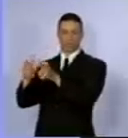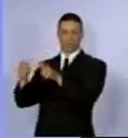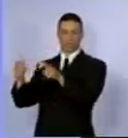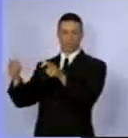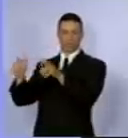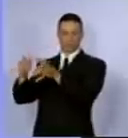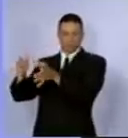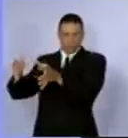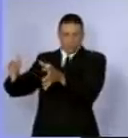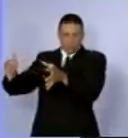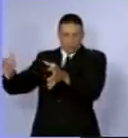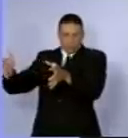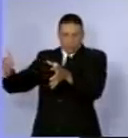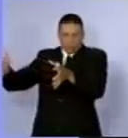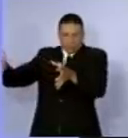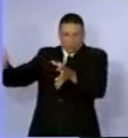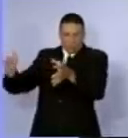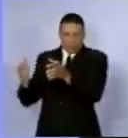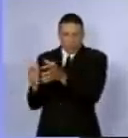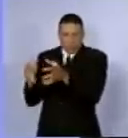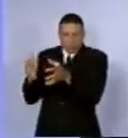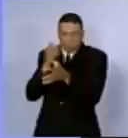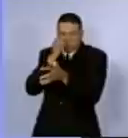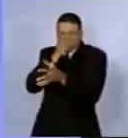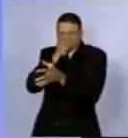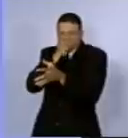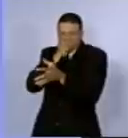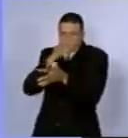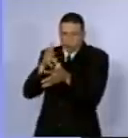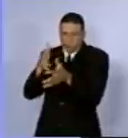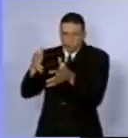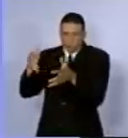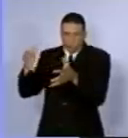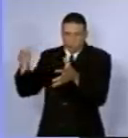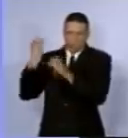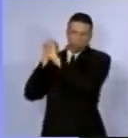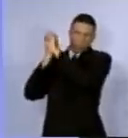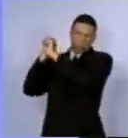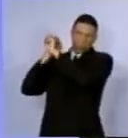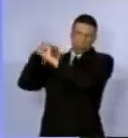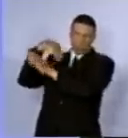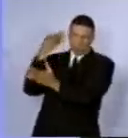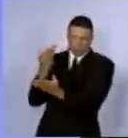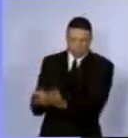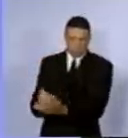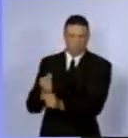também em termos de densidade de energia num período de 5 anos.